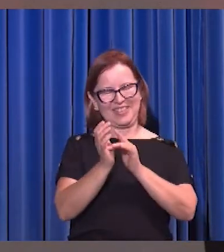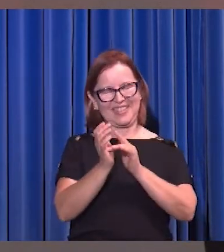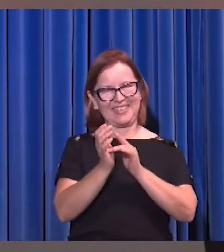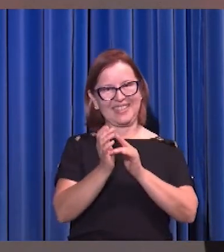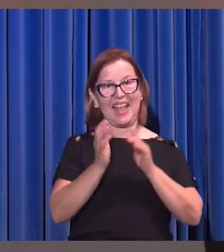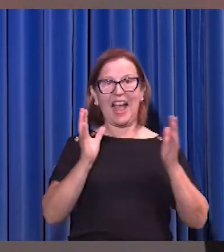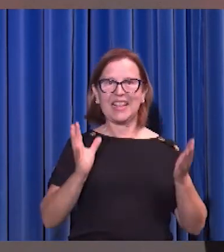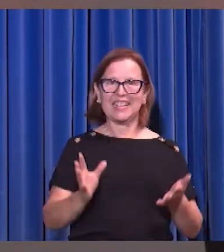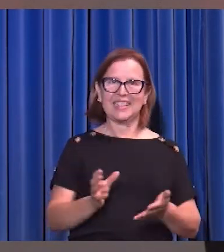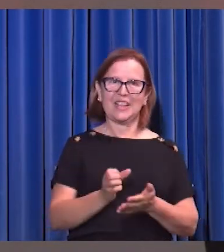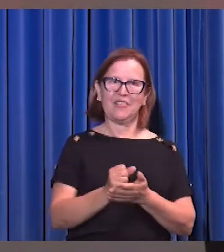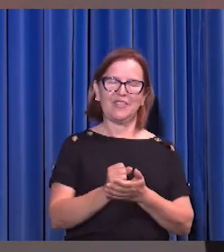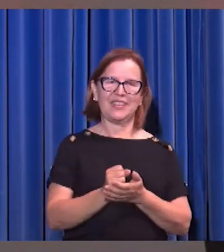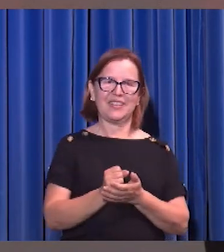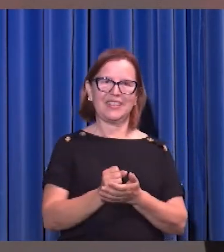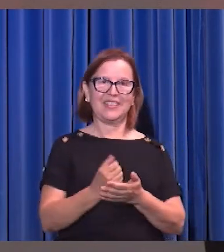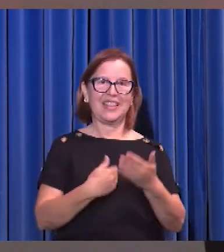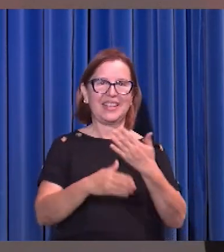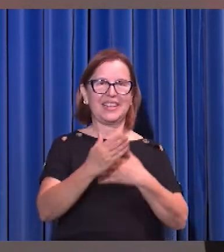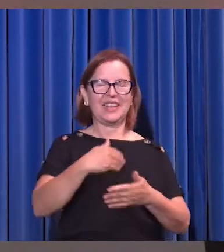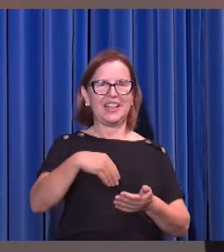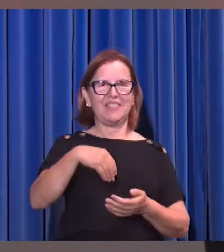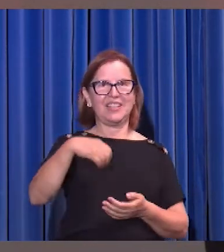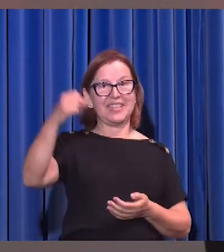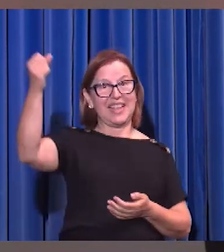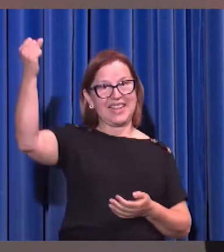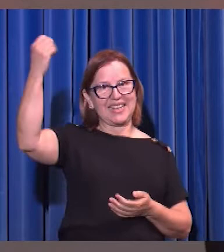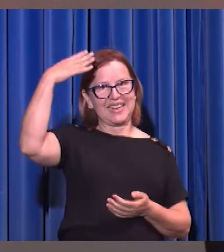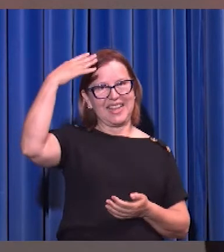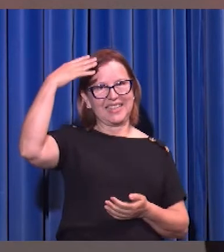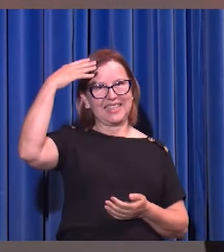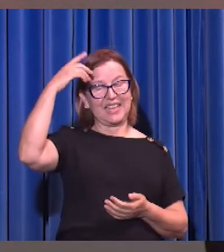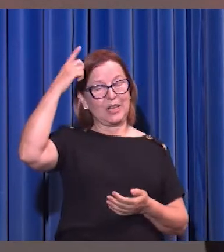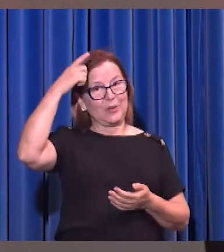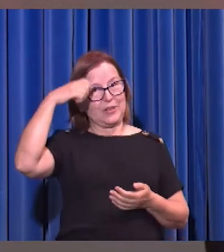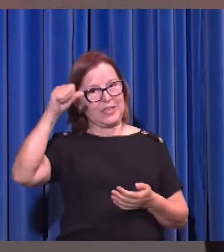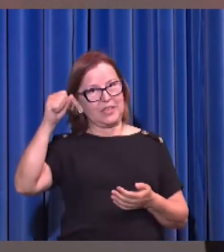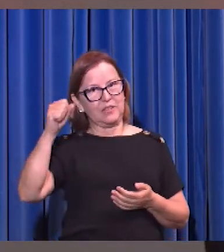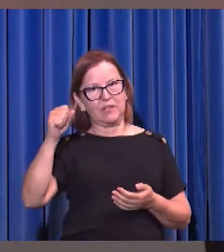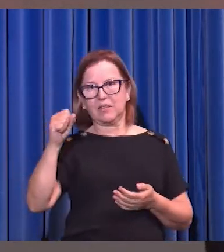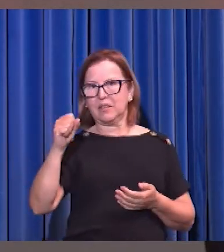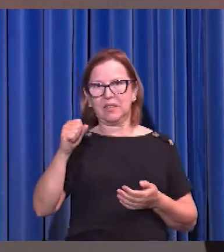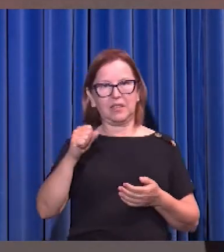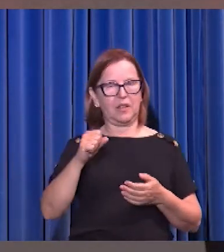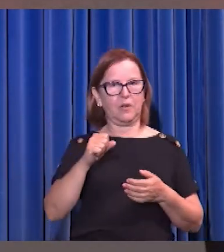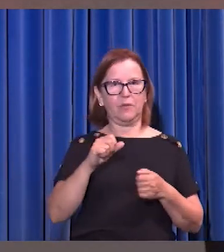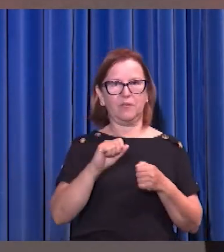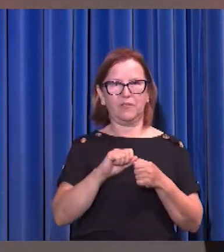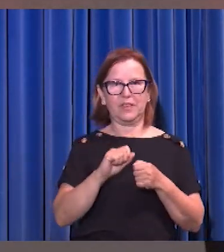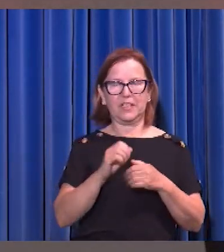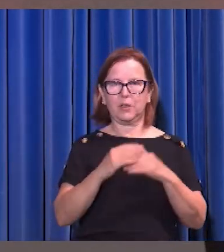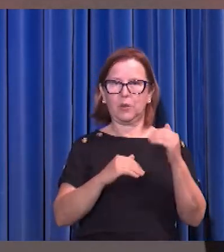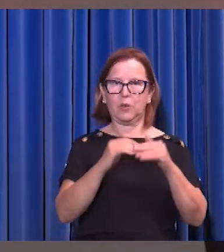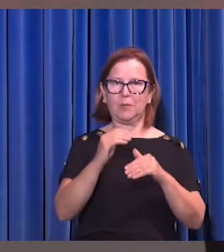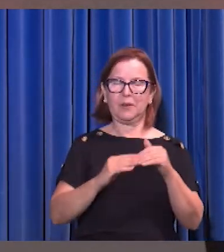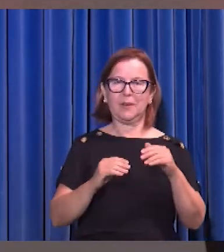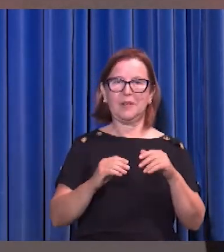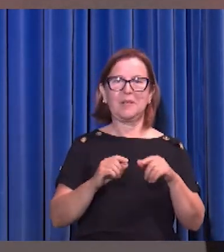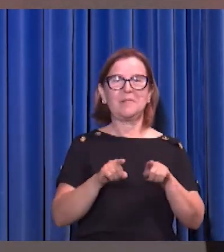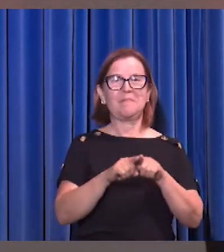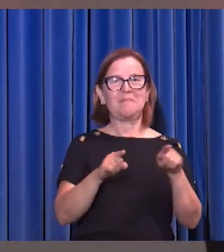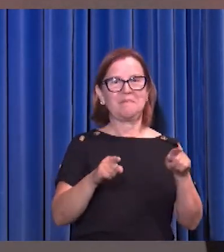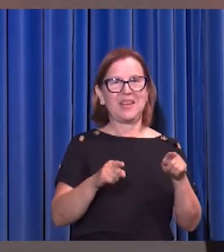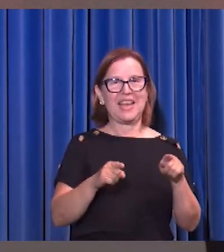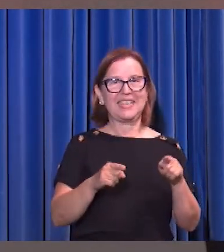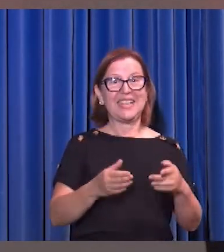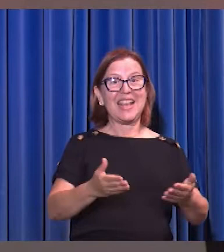portanto, por graça, sendo alcançada não por se fazer alguma coisa, mas por receber